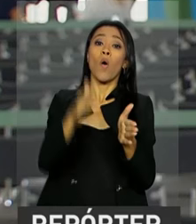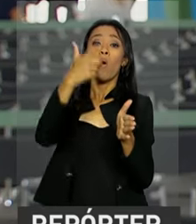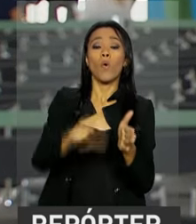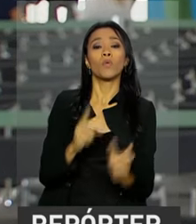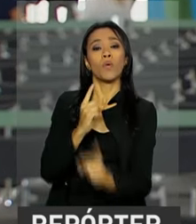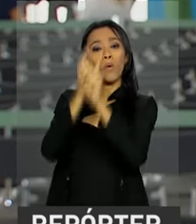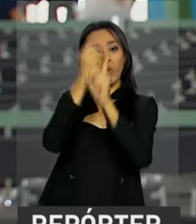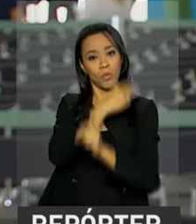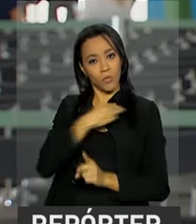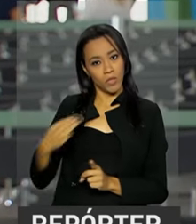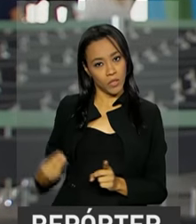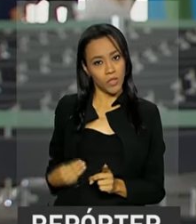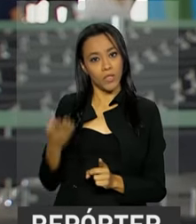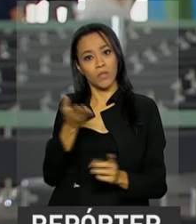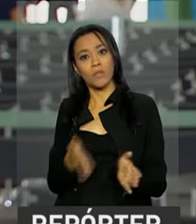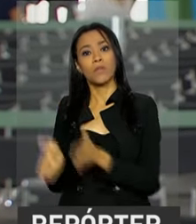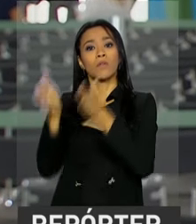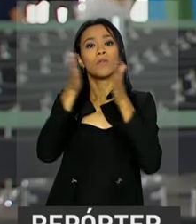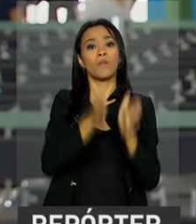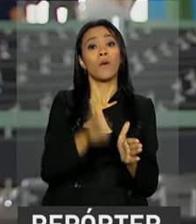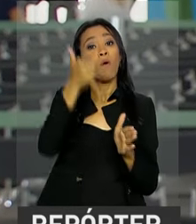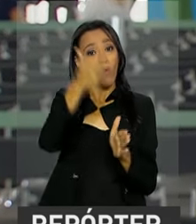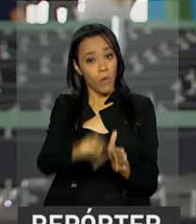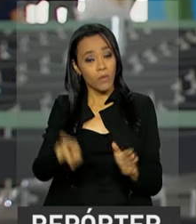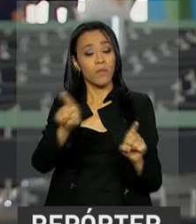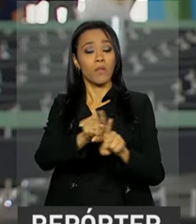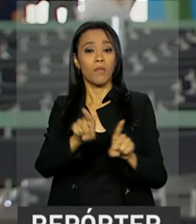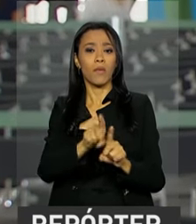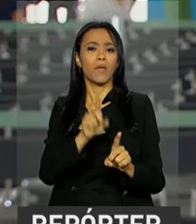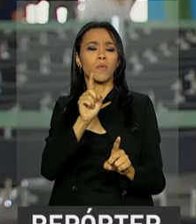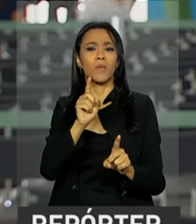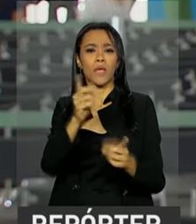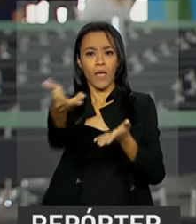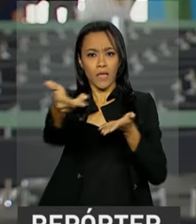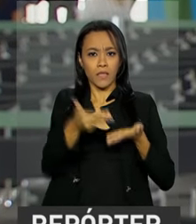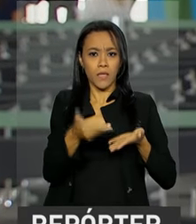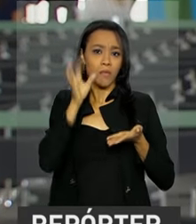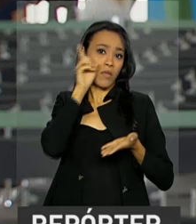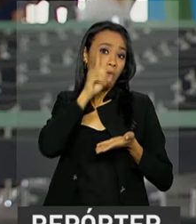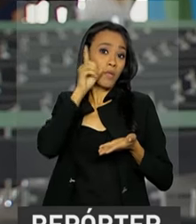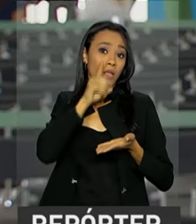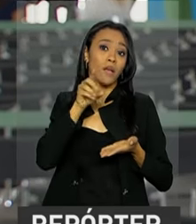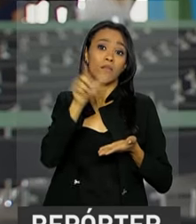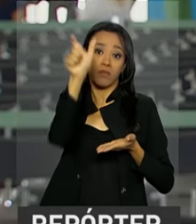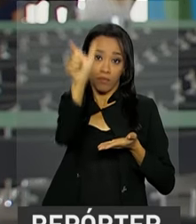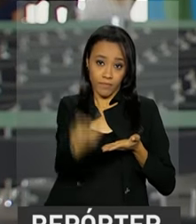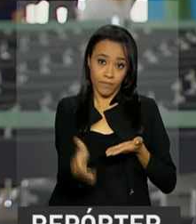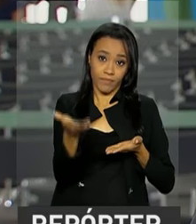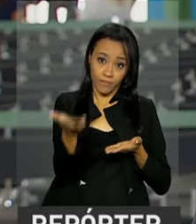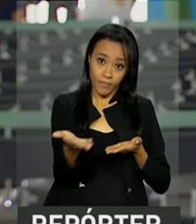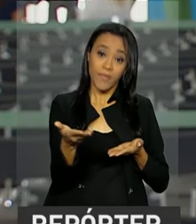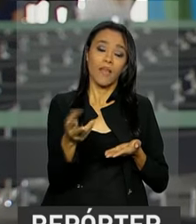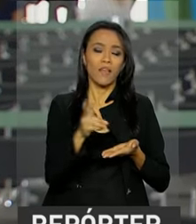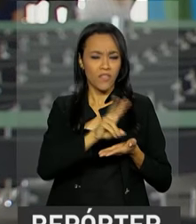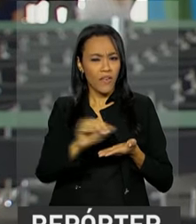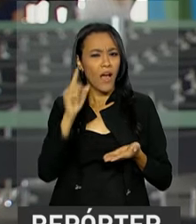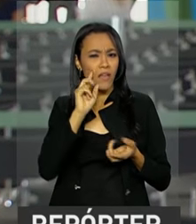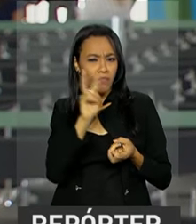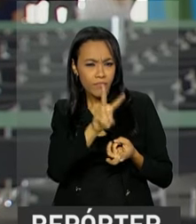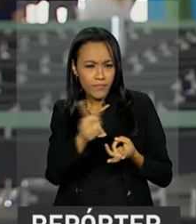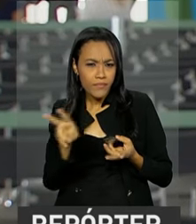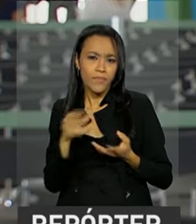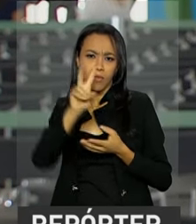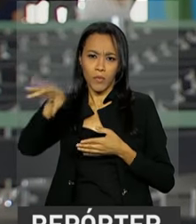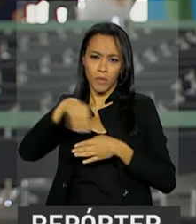Ricardo Barros, e ainda recebe também aqui no Palácio do Planalto o deputado Alfredo Kiefer. A gente segue acompanhando tudo por